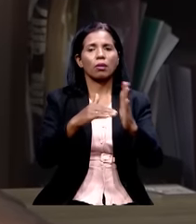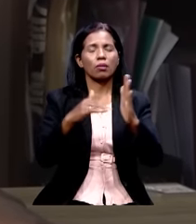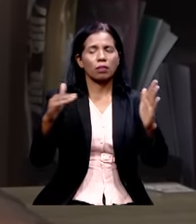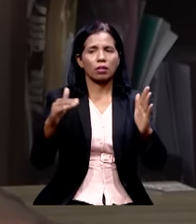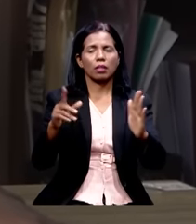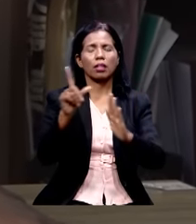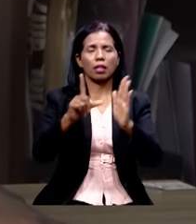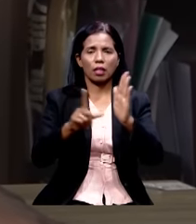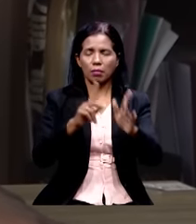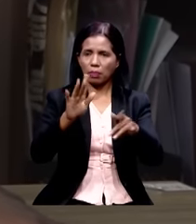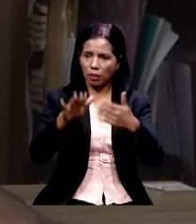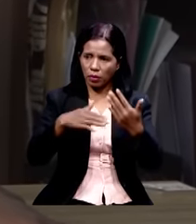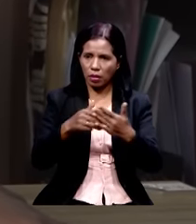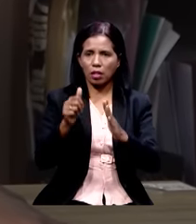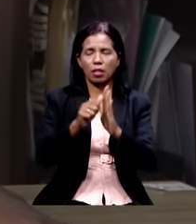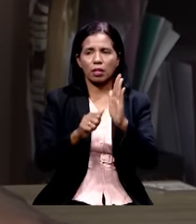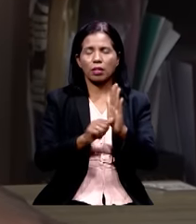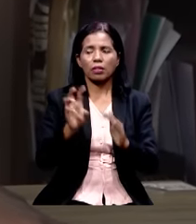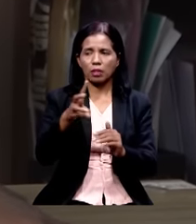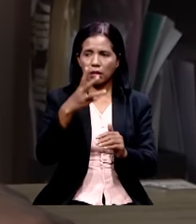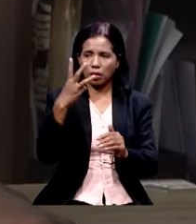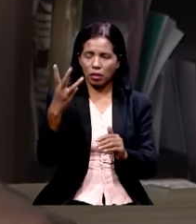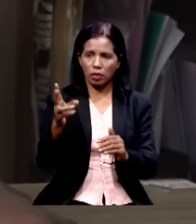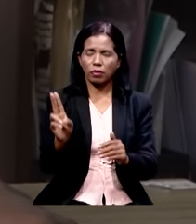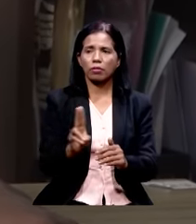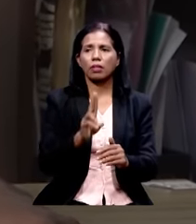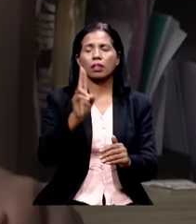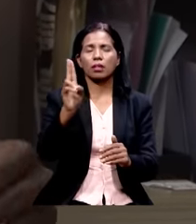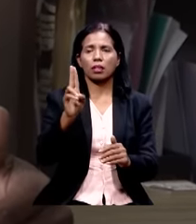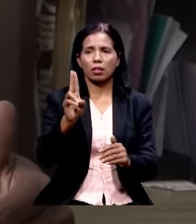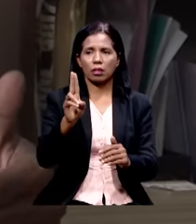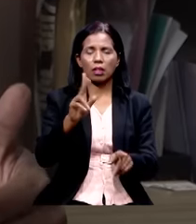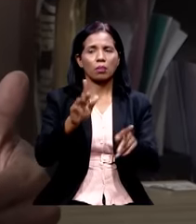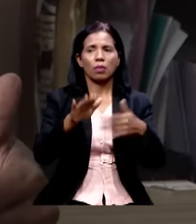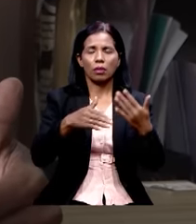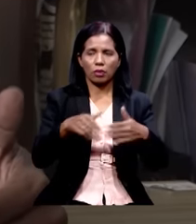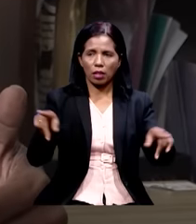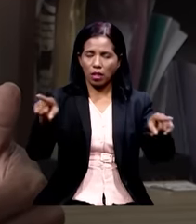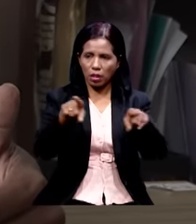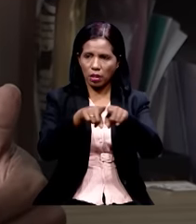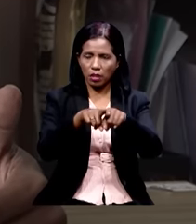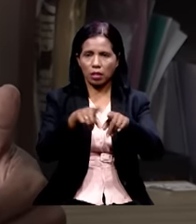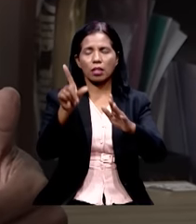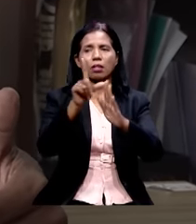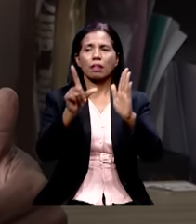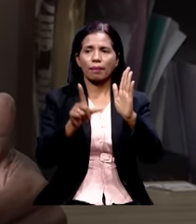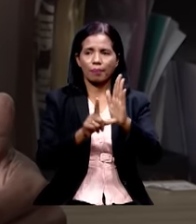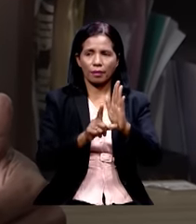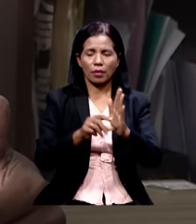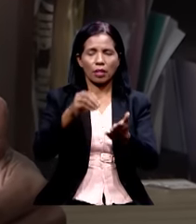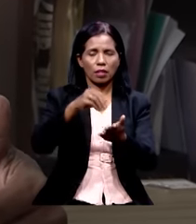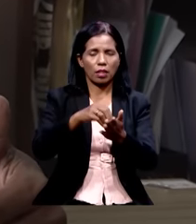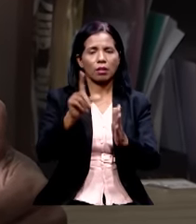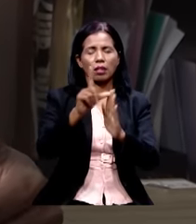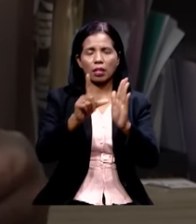vale bem muito tudo, né? Artigo 16, né? Princípio universalidade e igualdade, né? É muito tudo, a nessa liha lei. Então, lei não é